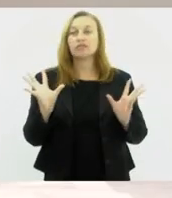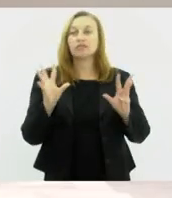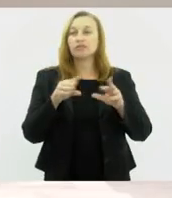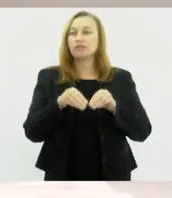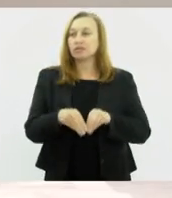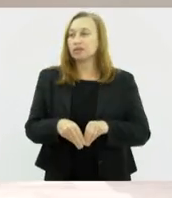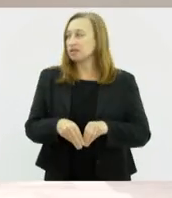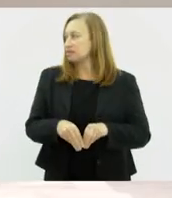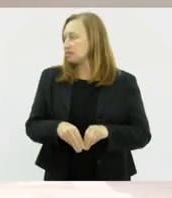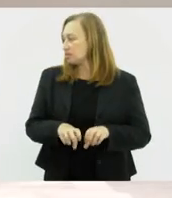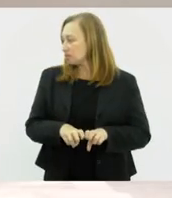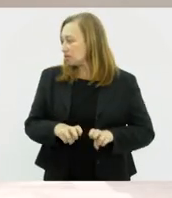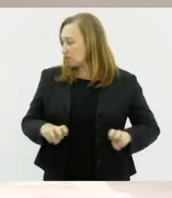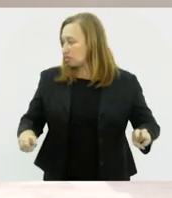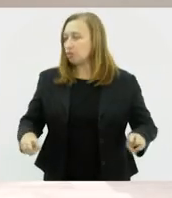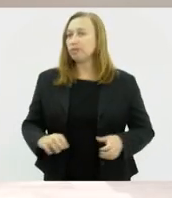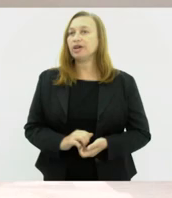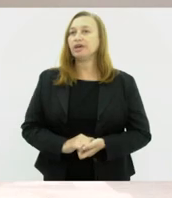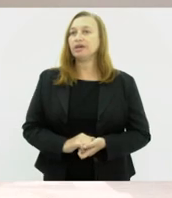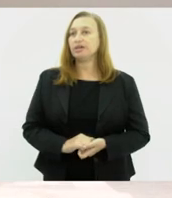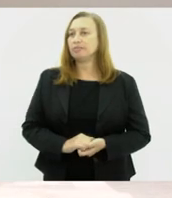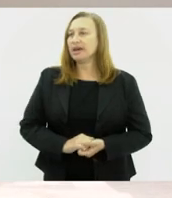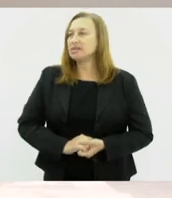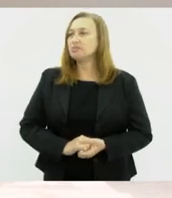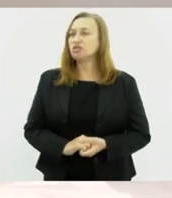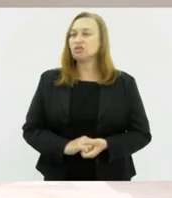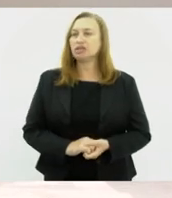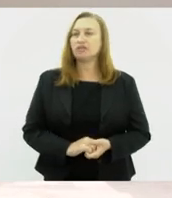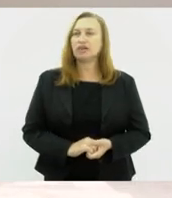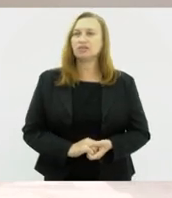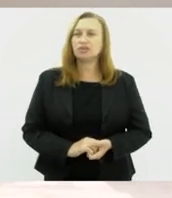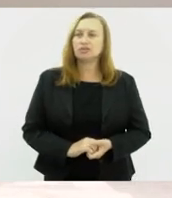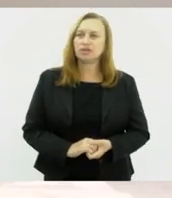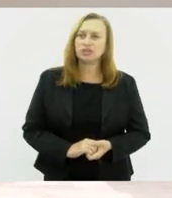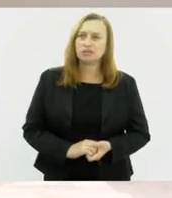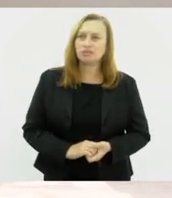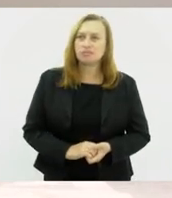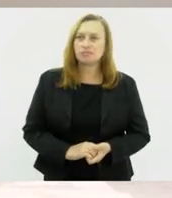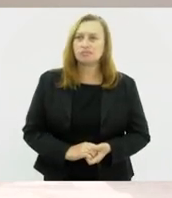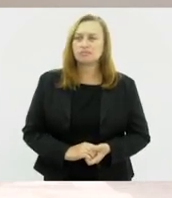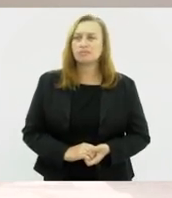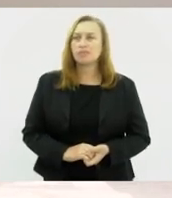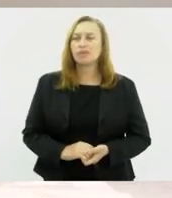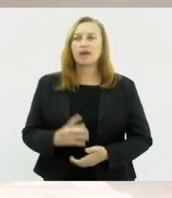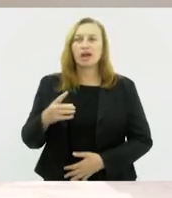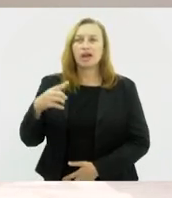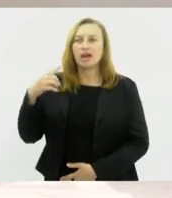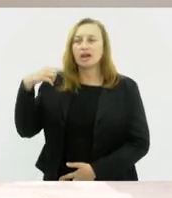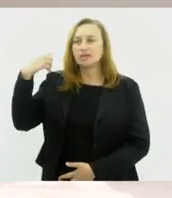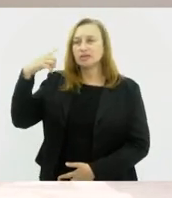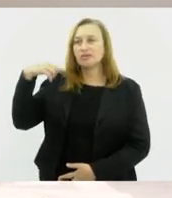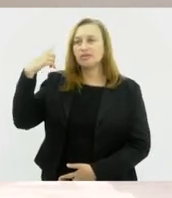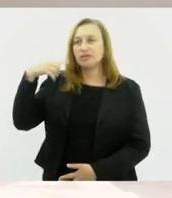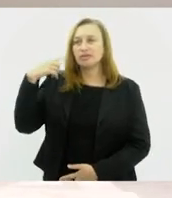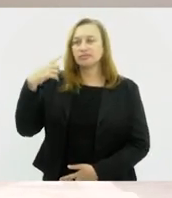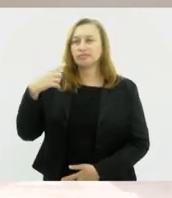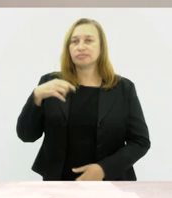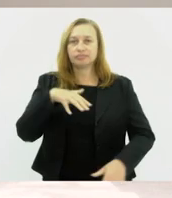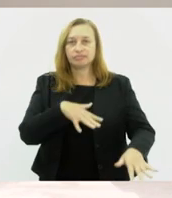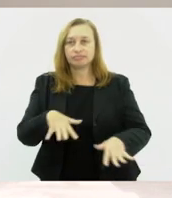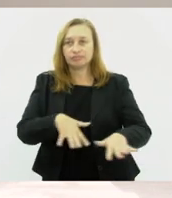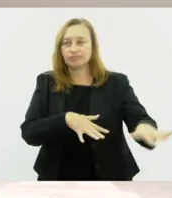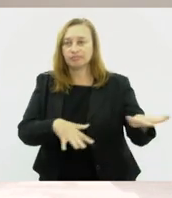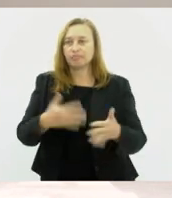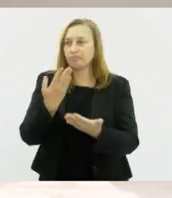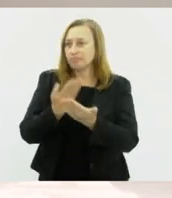a mesa Vamos ouvir o nosso André Barros advogado da Marcha também um estudioso do assunto